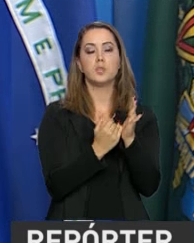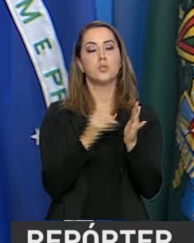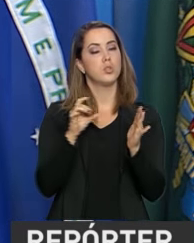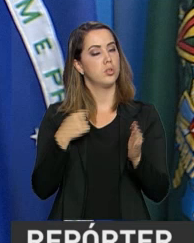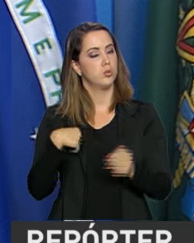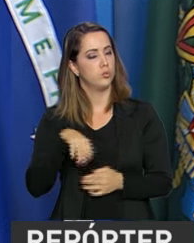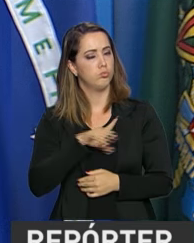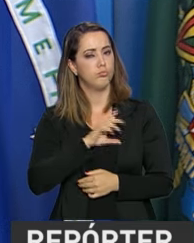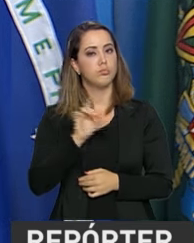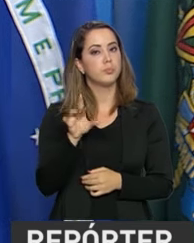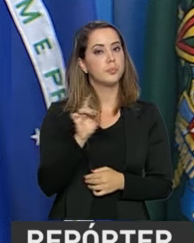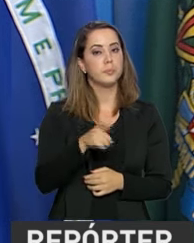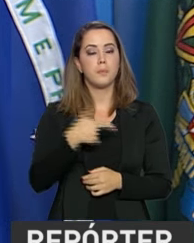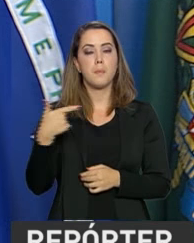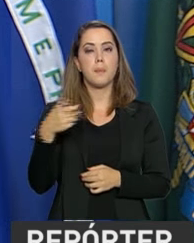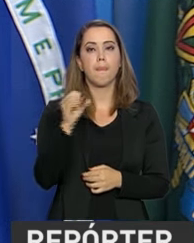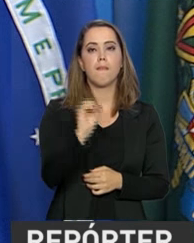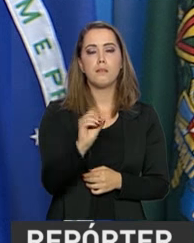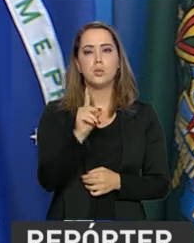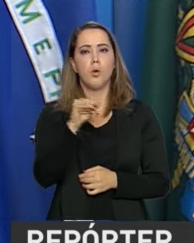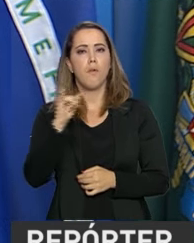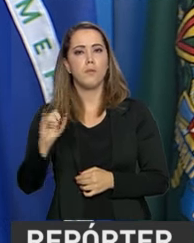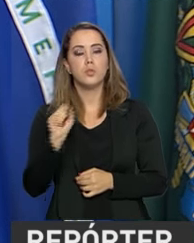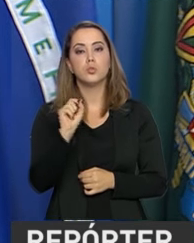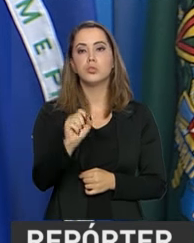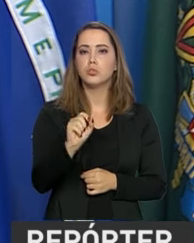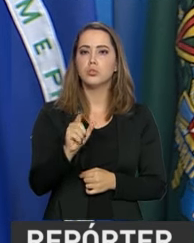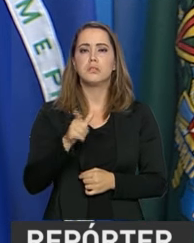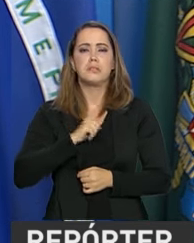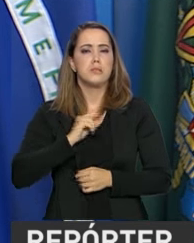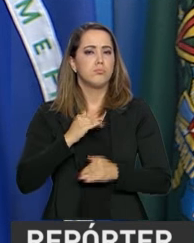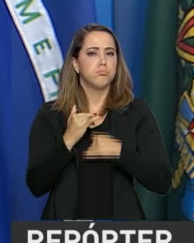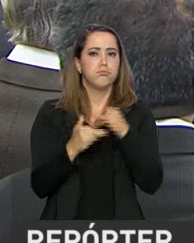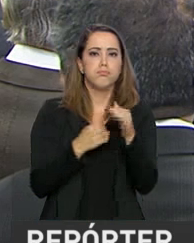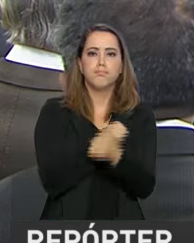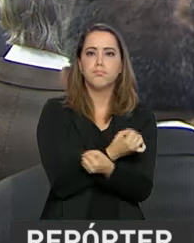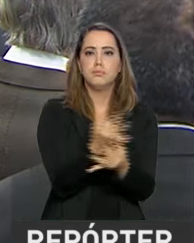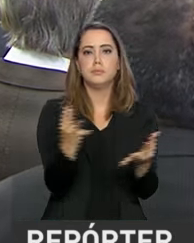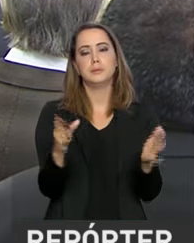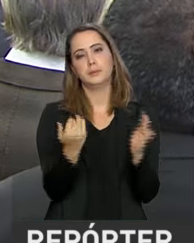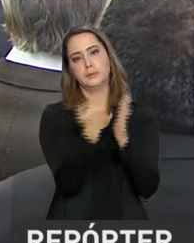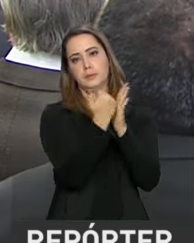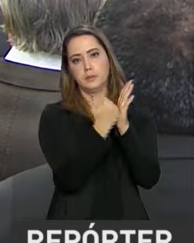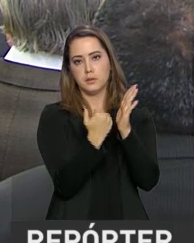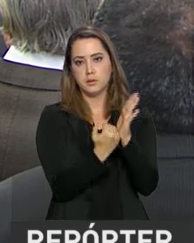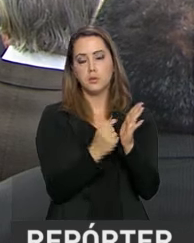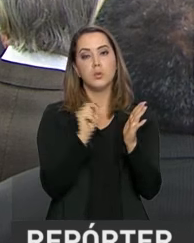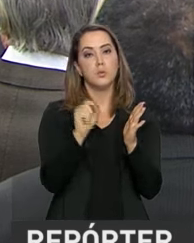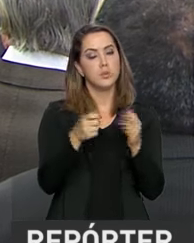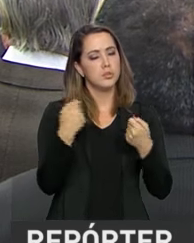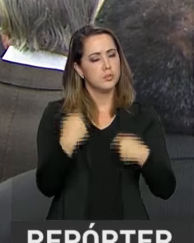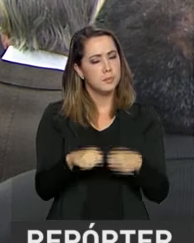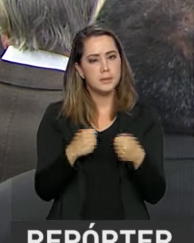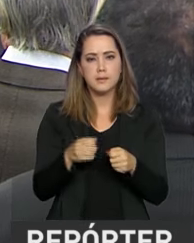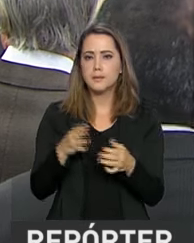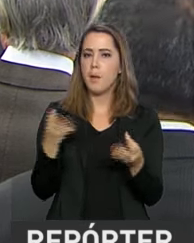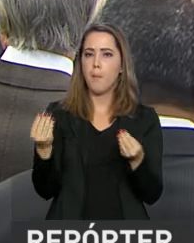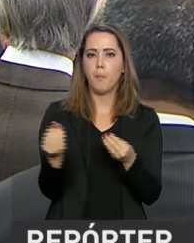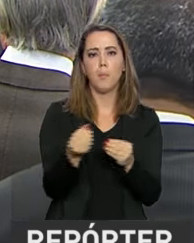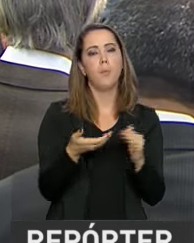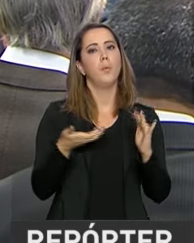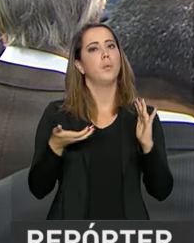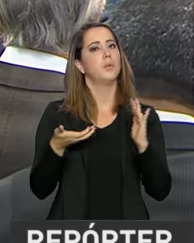governamental, temos outros tantos projetos pela frente e nós vamos precisar sempre muito eh da